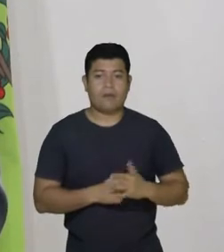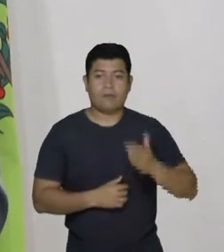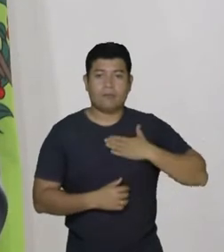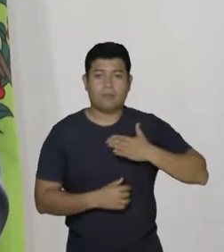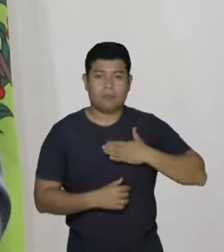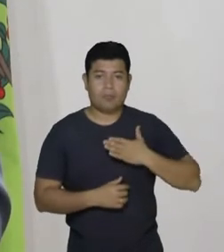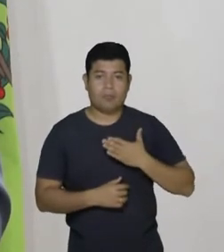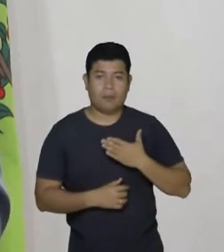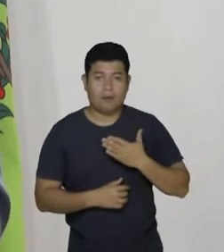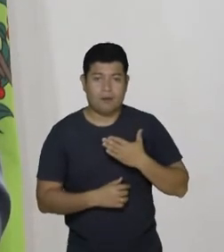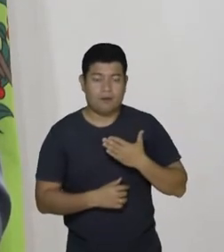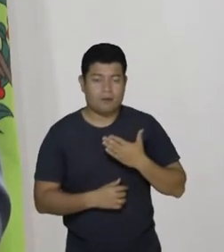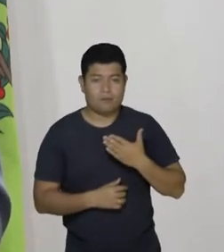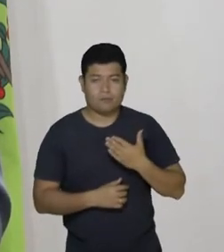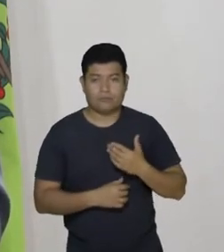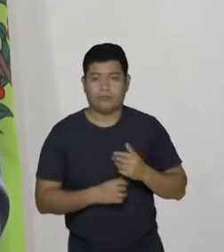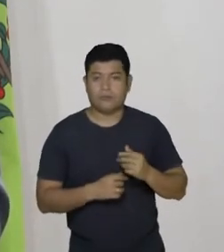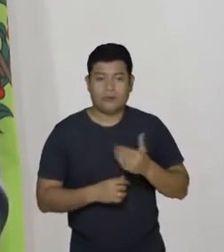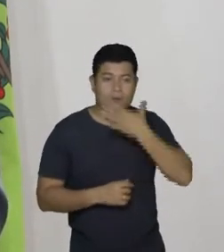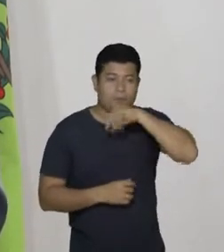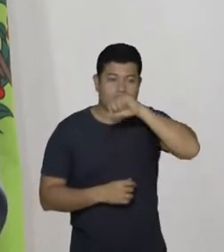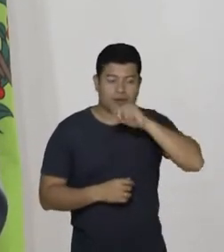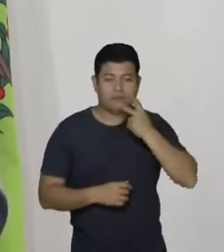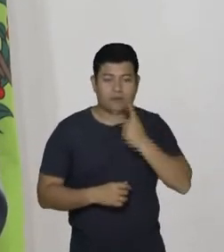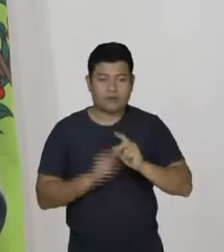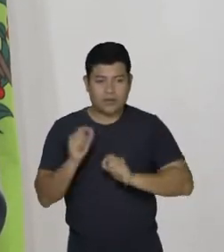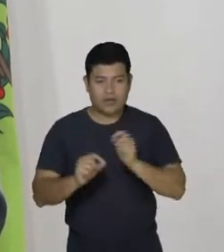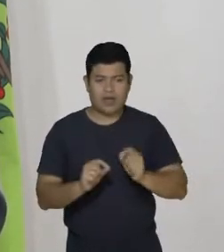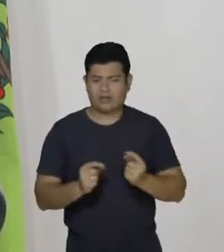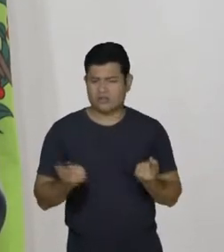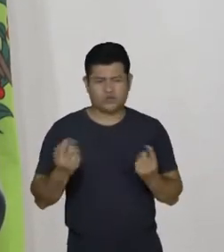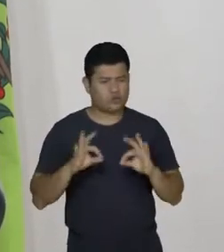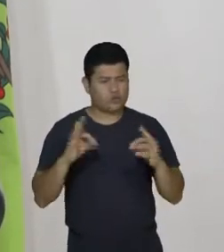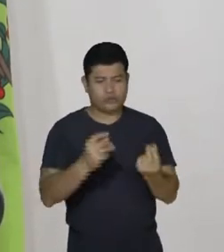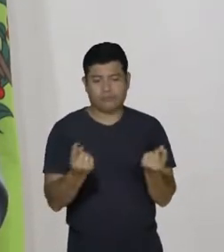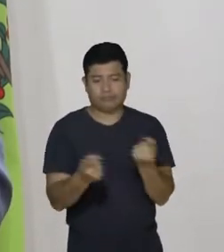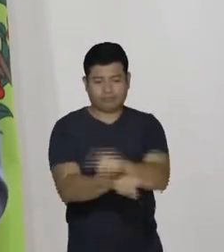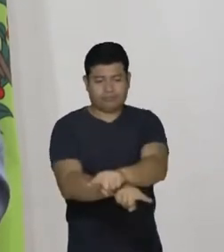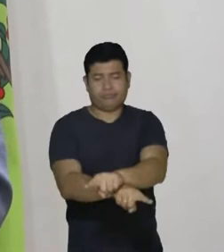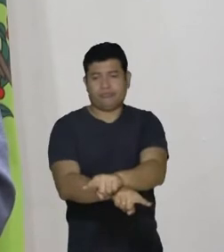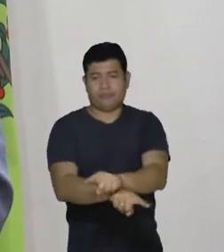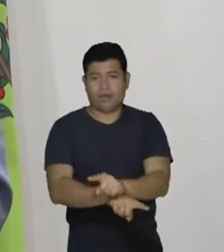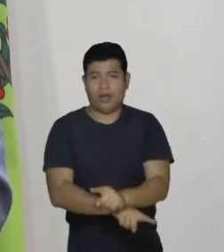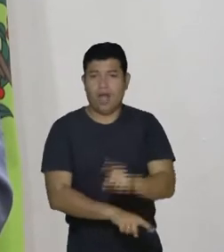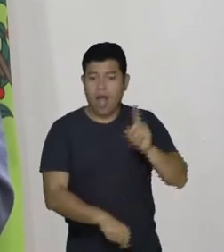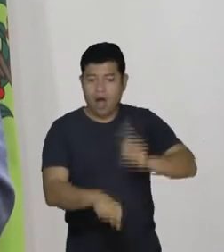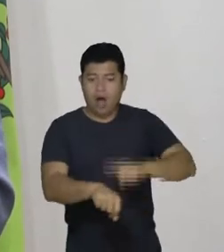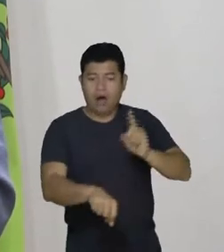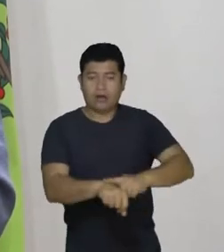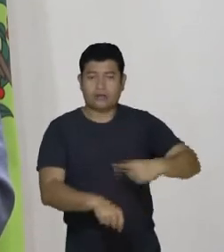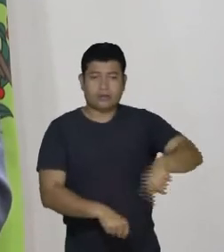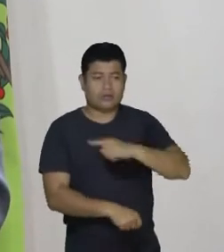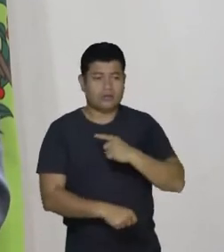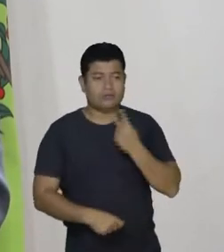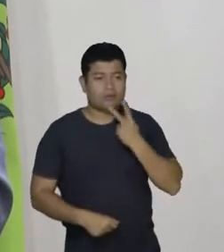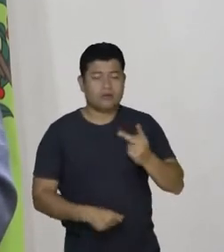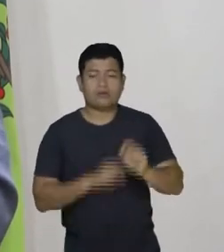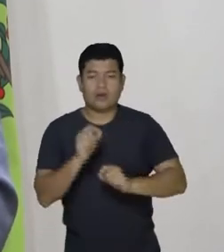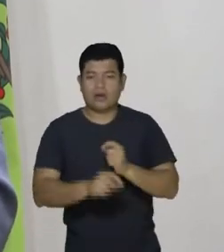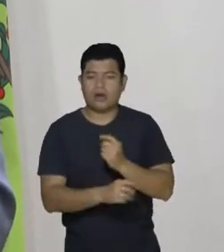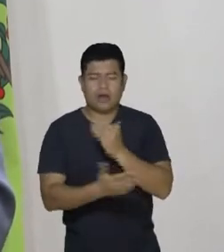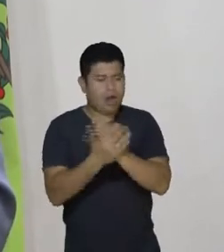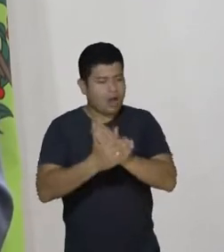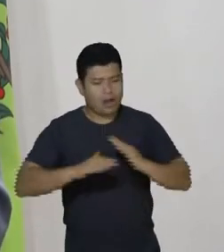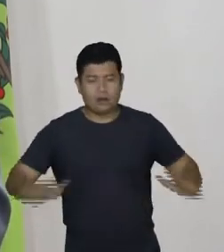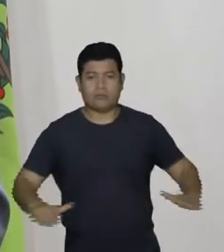o poste mijando no cachorro. Eu digo mais do que isso, é a hora da gente dizer, chega, deu pra